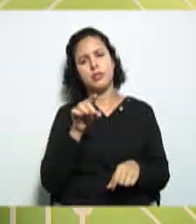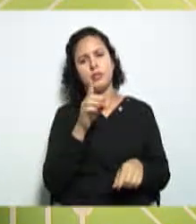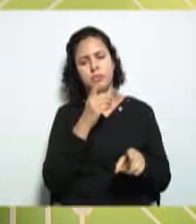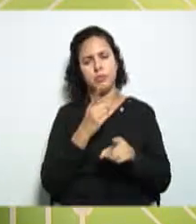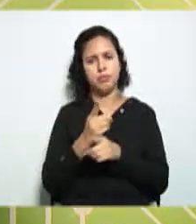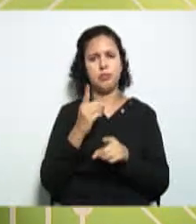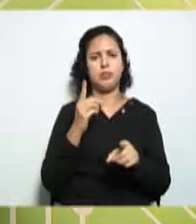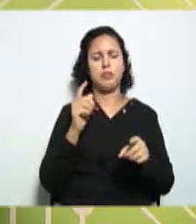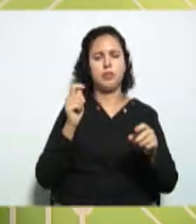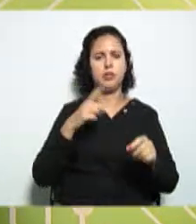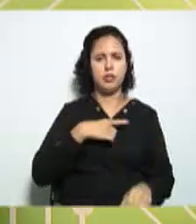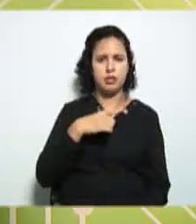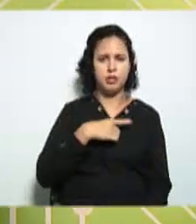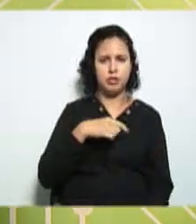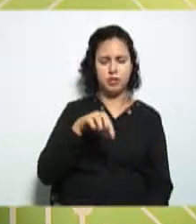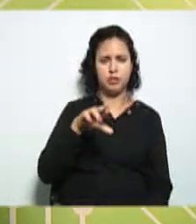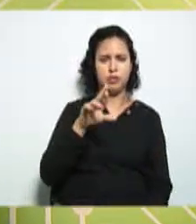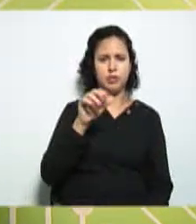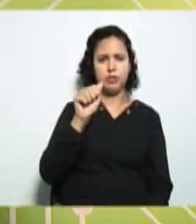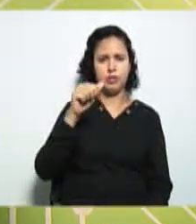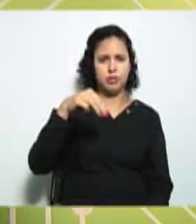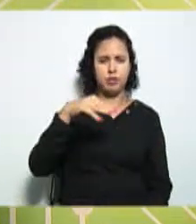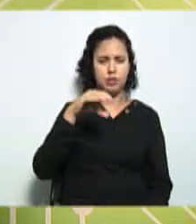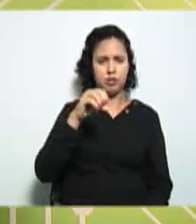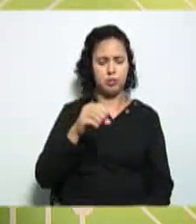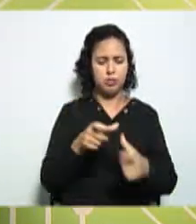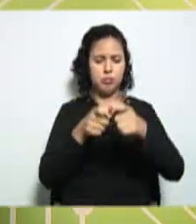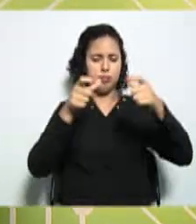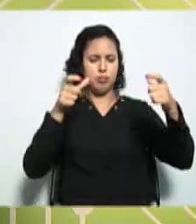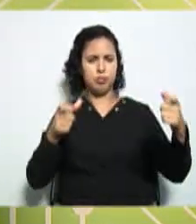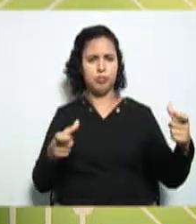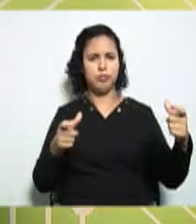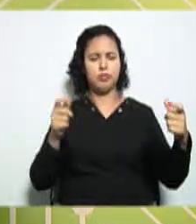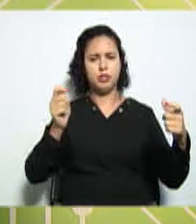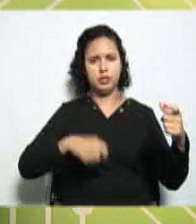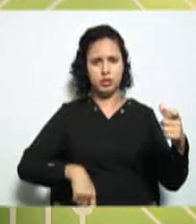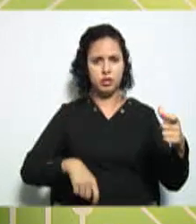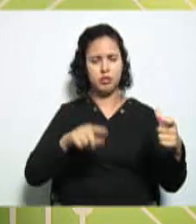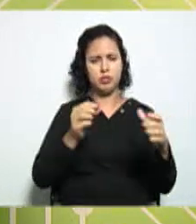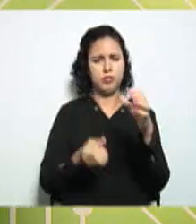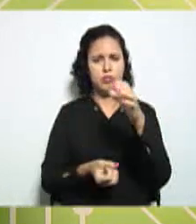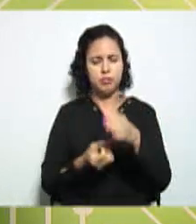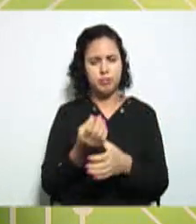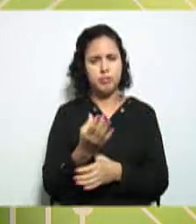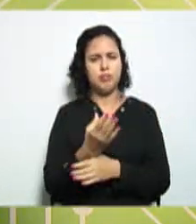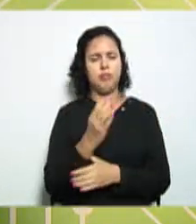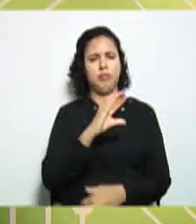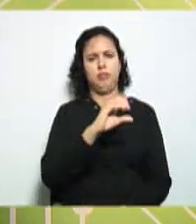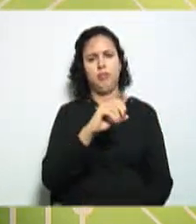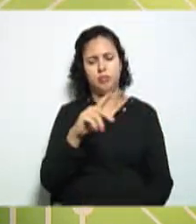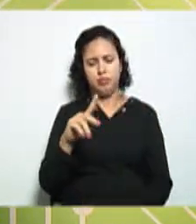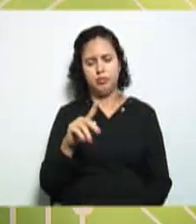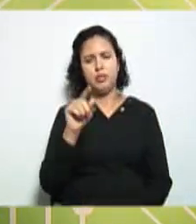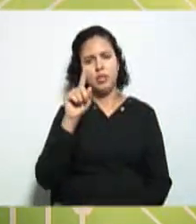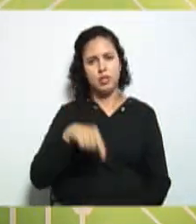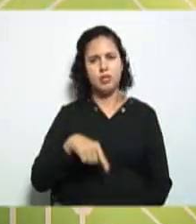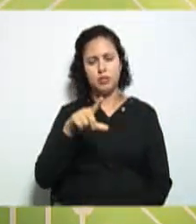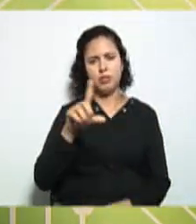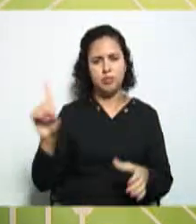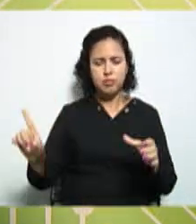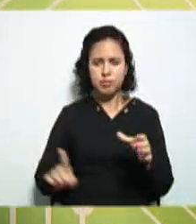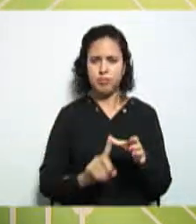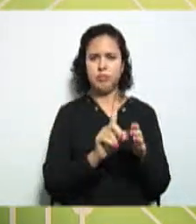que há um ramo, né, em potencial crescimento que você pode empreender, pode investir, então é isso daí que você